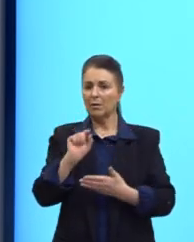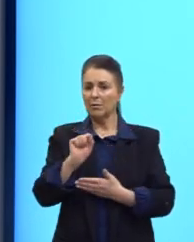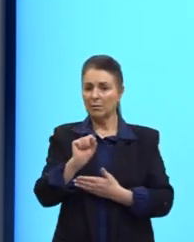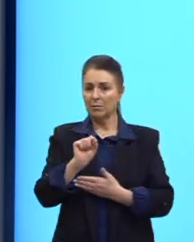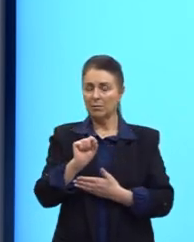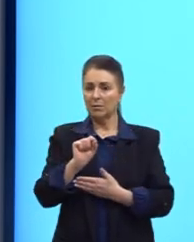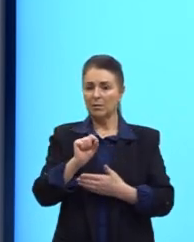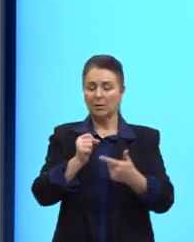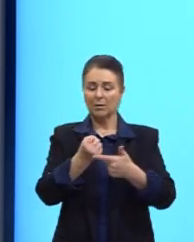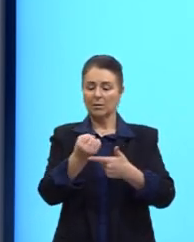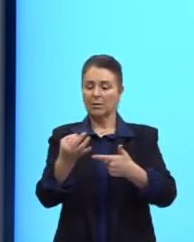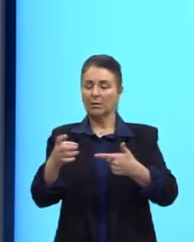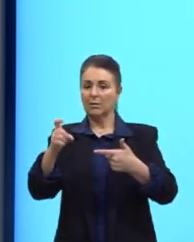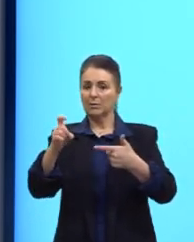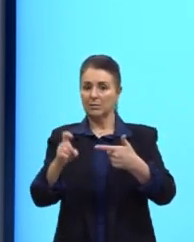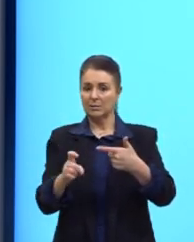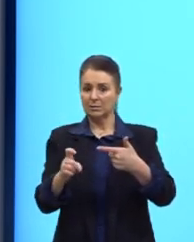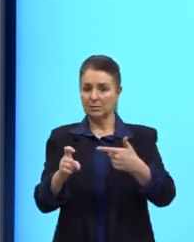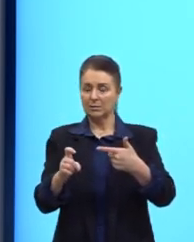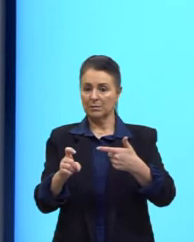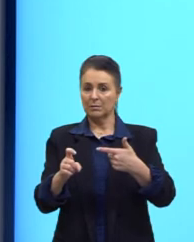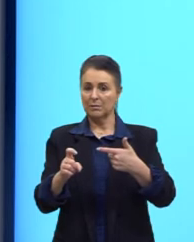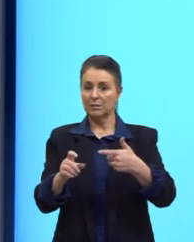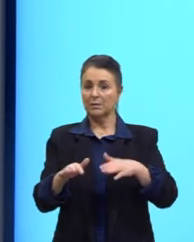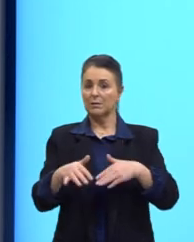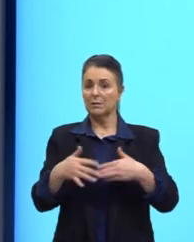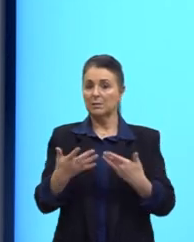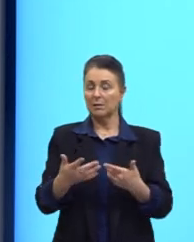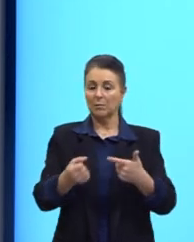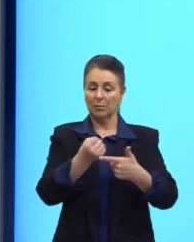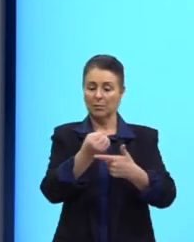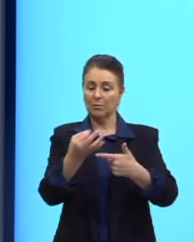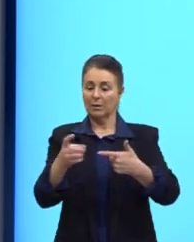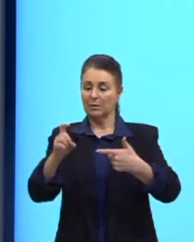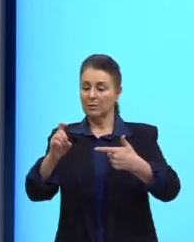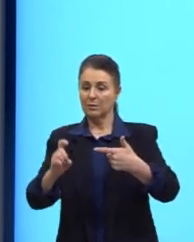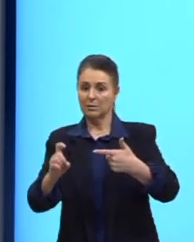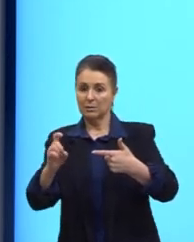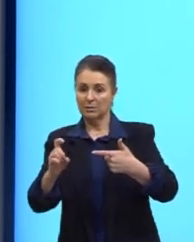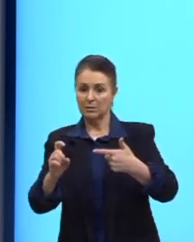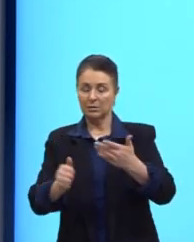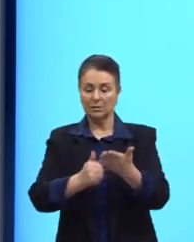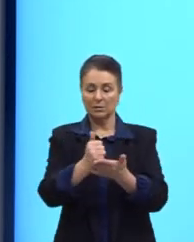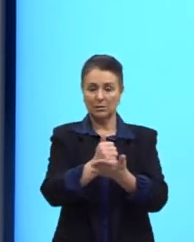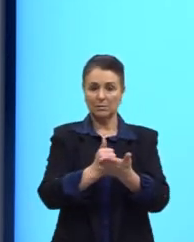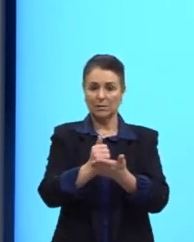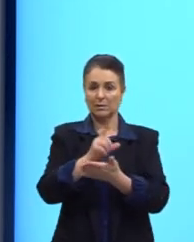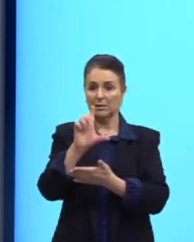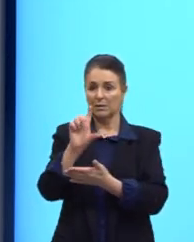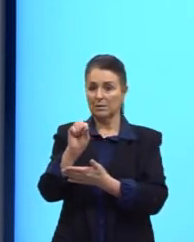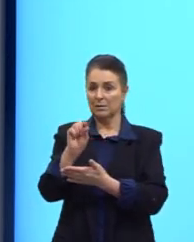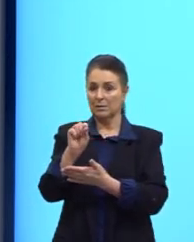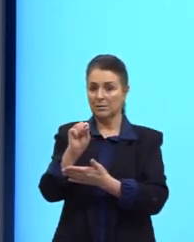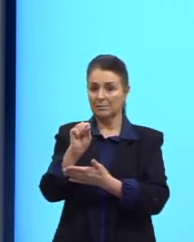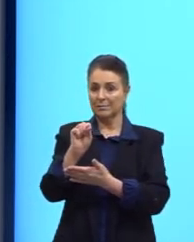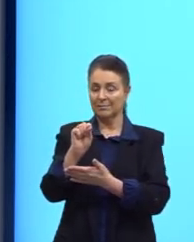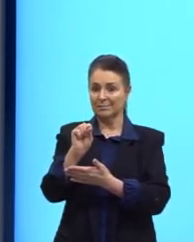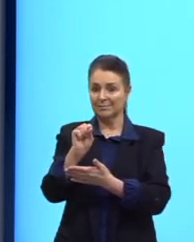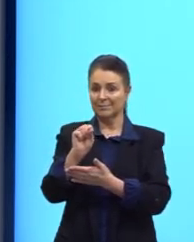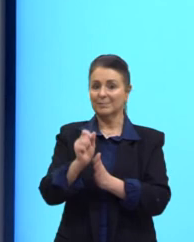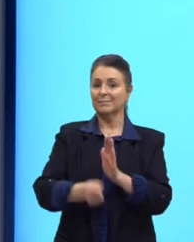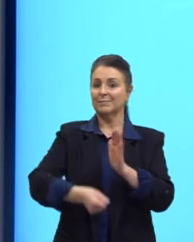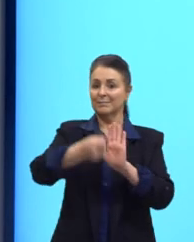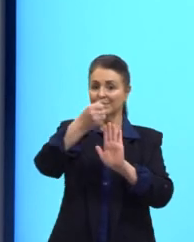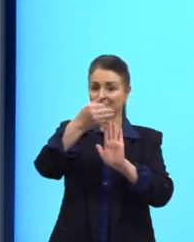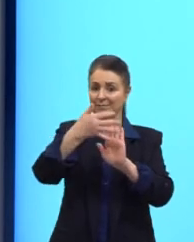temos log de X né Portanto o logaritmo de X na base 10 seguindo as definições